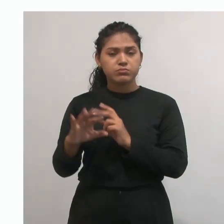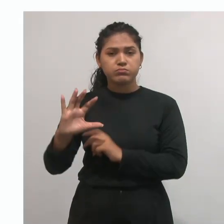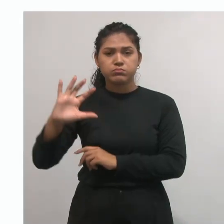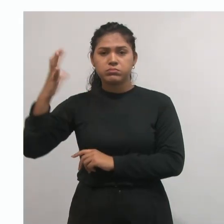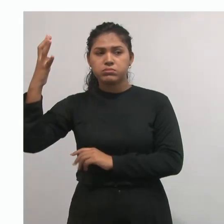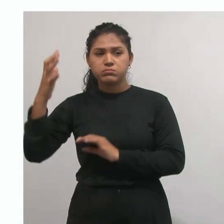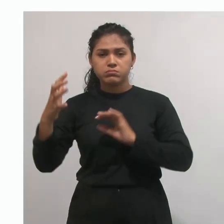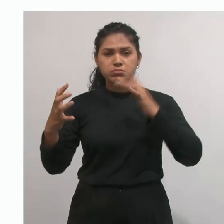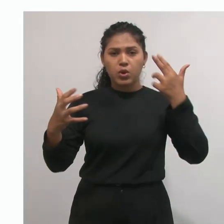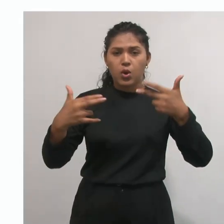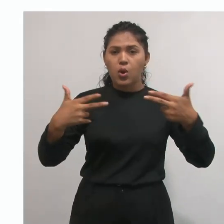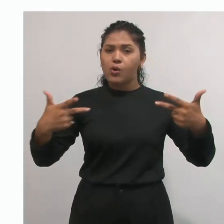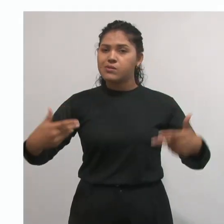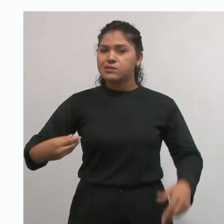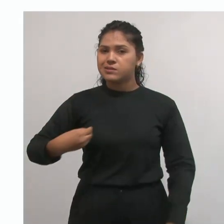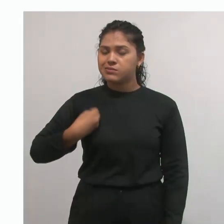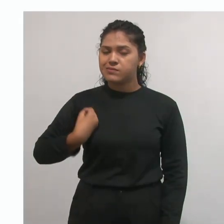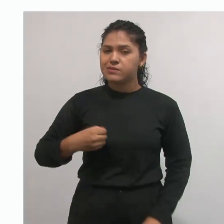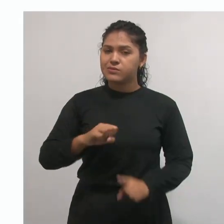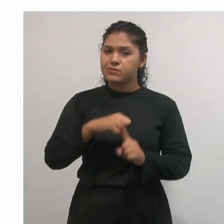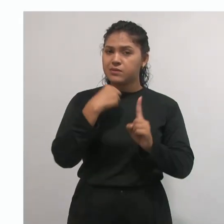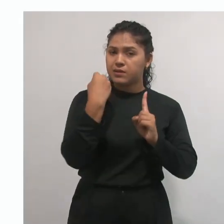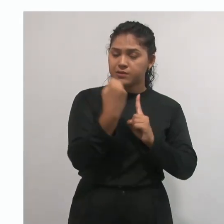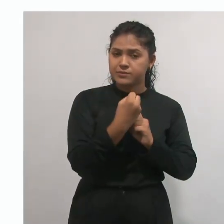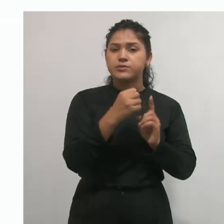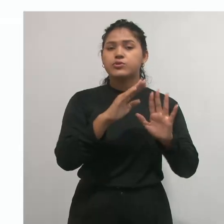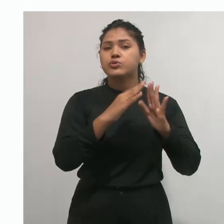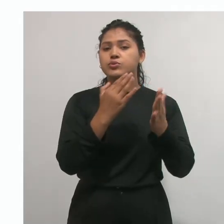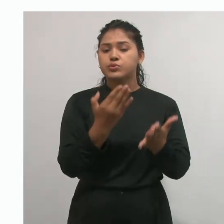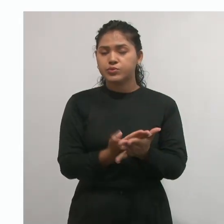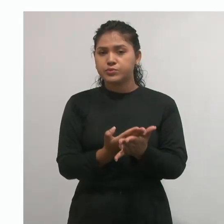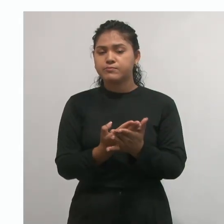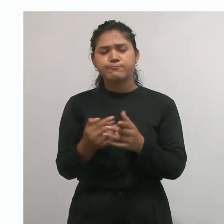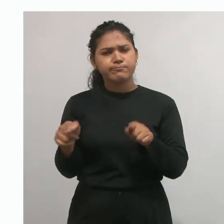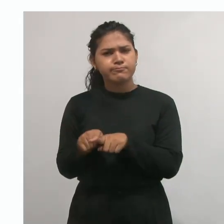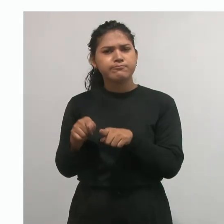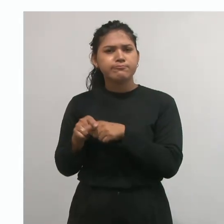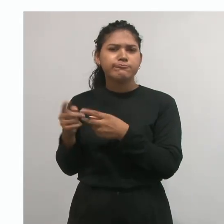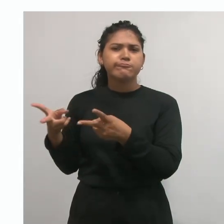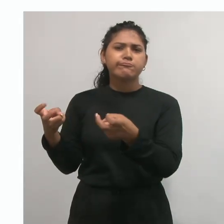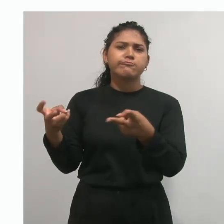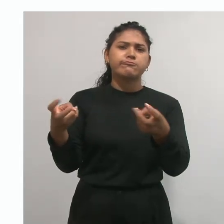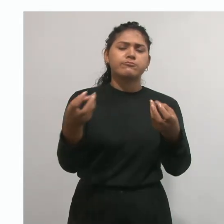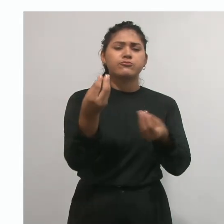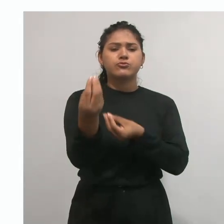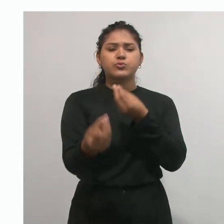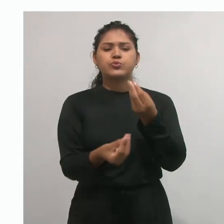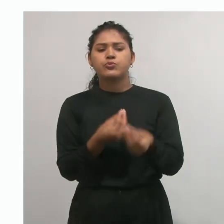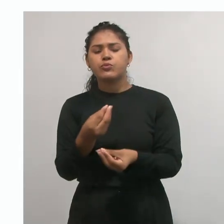interrelação entre os fenômenos. Perceber como a acumulação de características